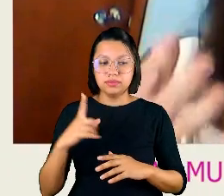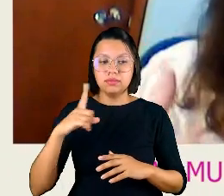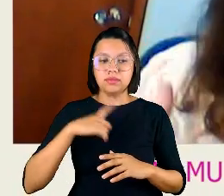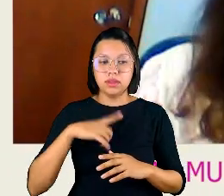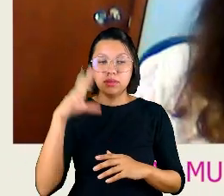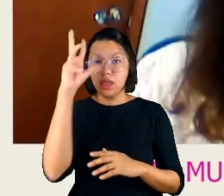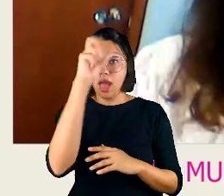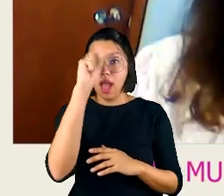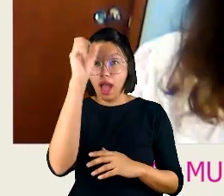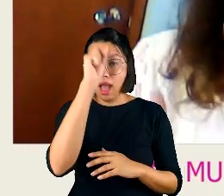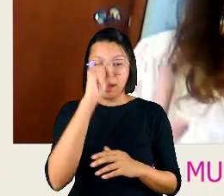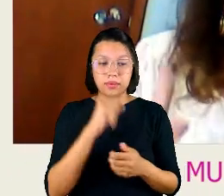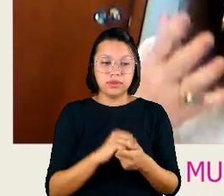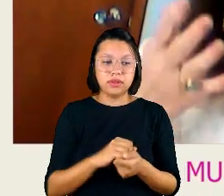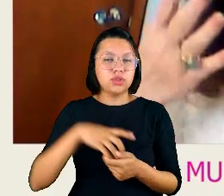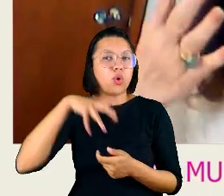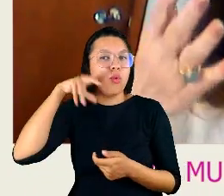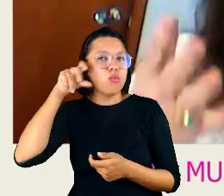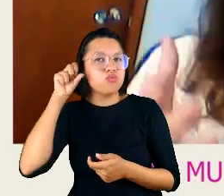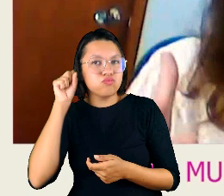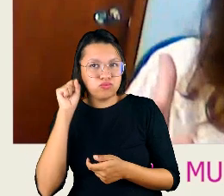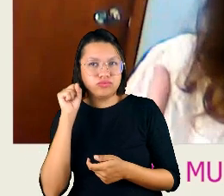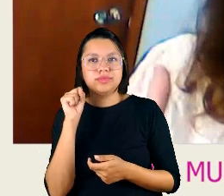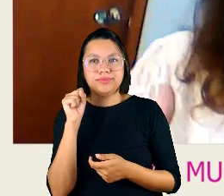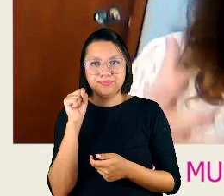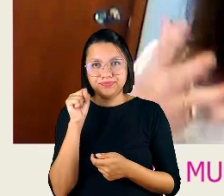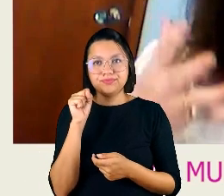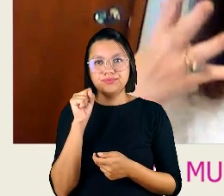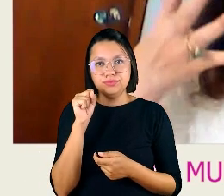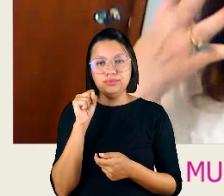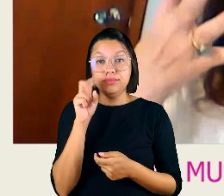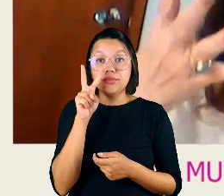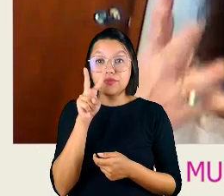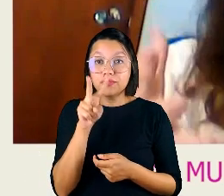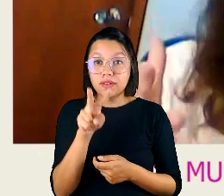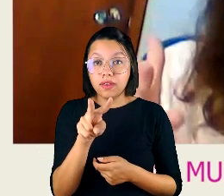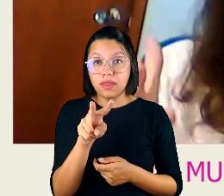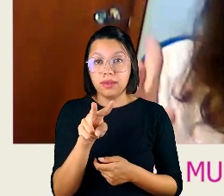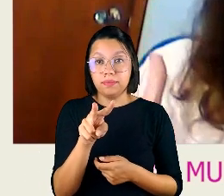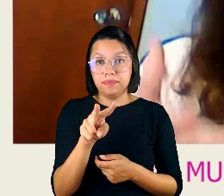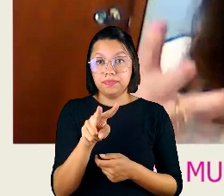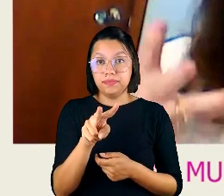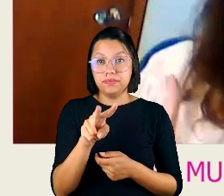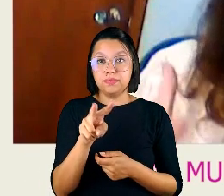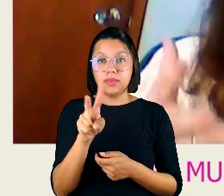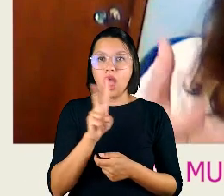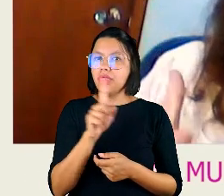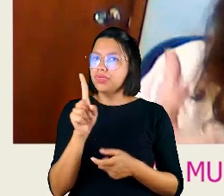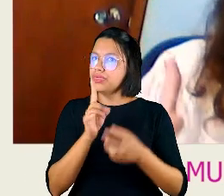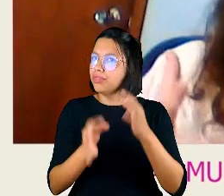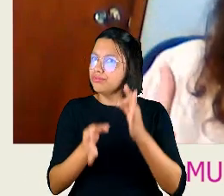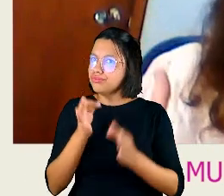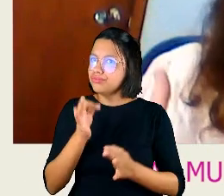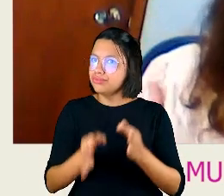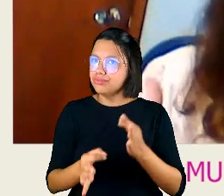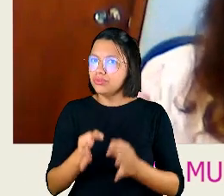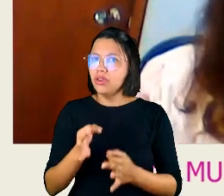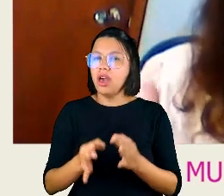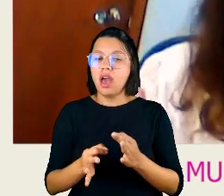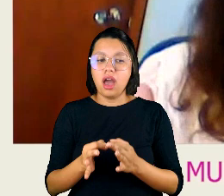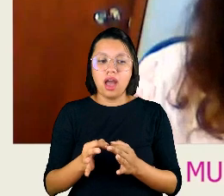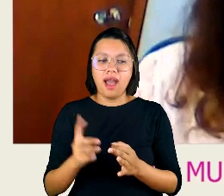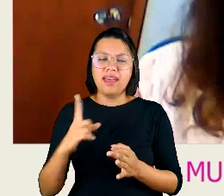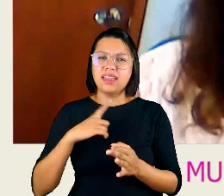a ouvir, aprender a ver, a não julgar, a ter esse